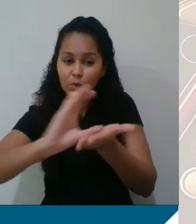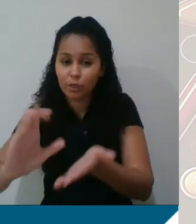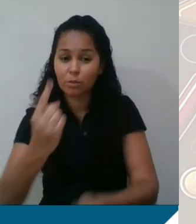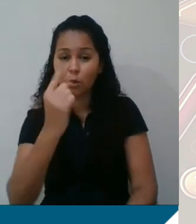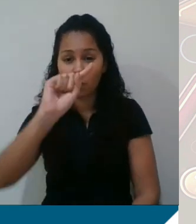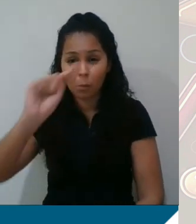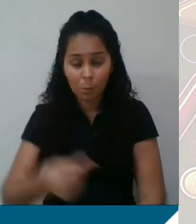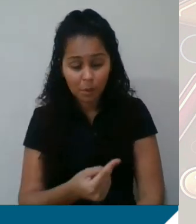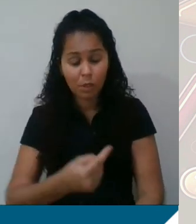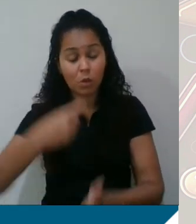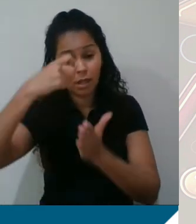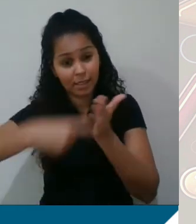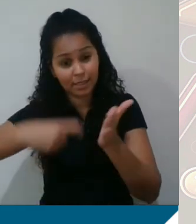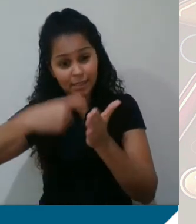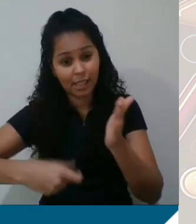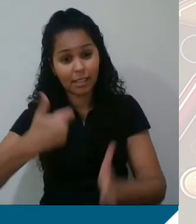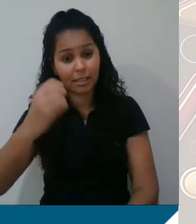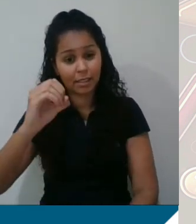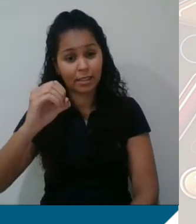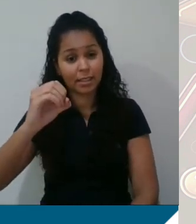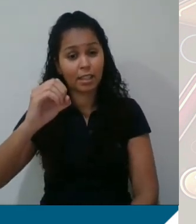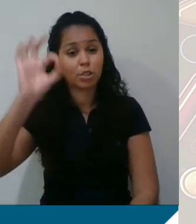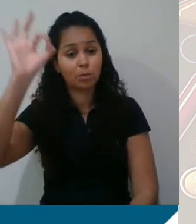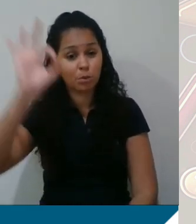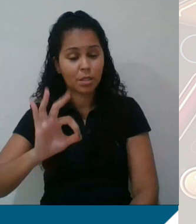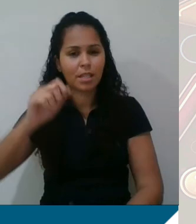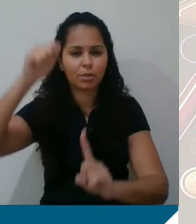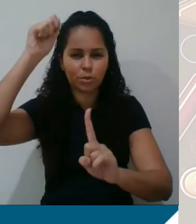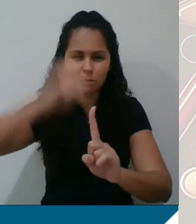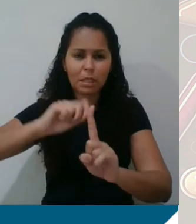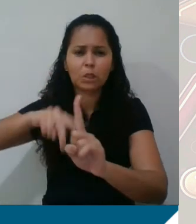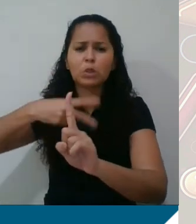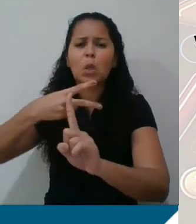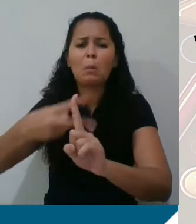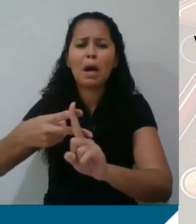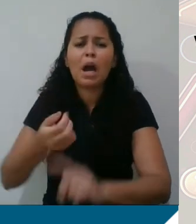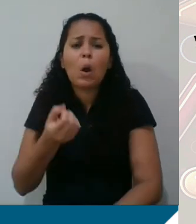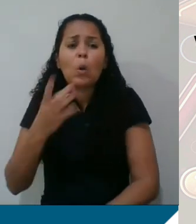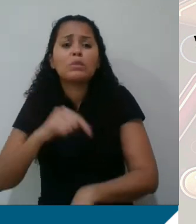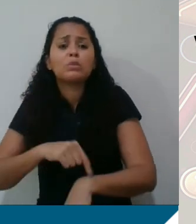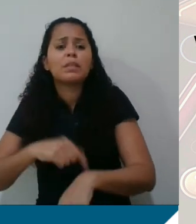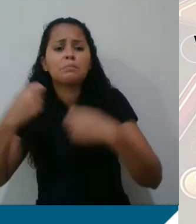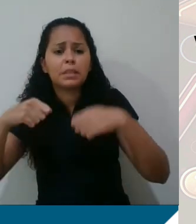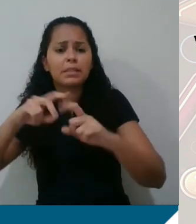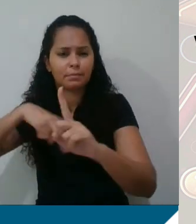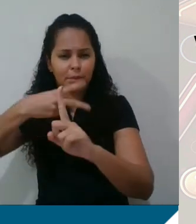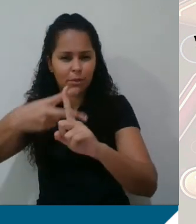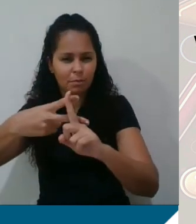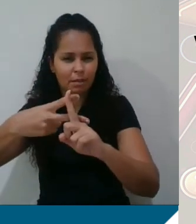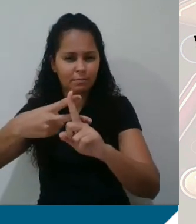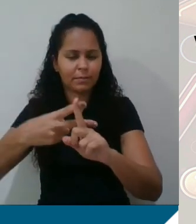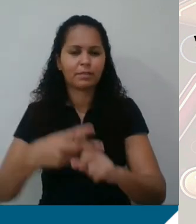R$1.000, a taxa de 10% ao mês, dobra seu valor após quanto tempo? A gente pode estar utilizando aquela mesma